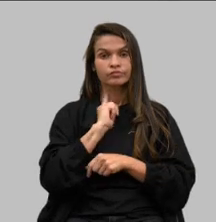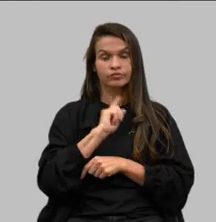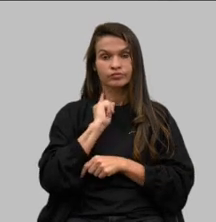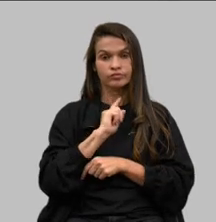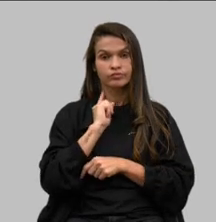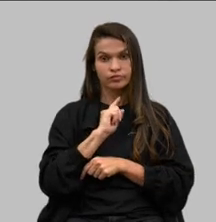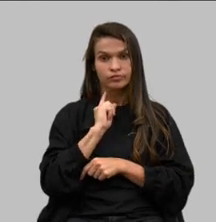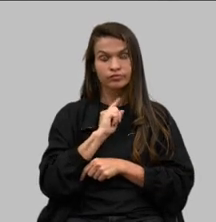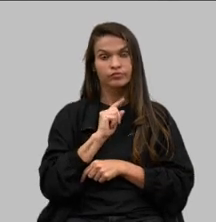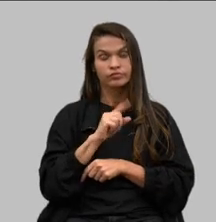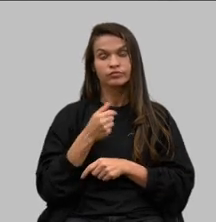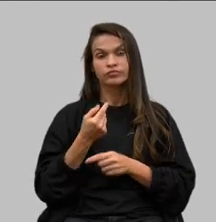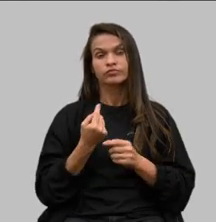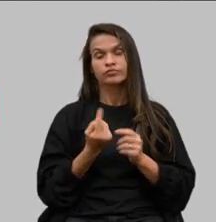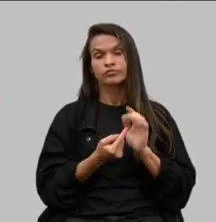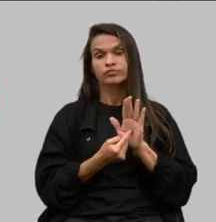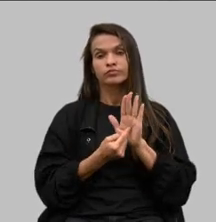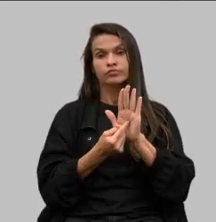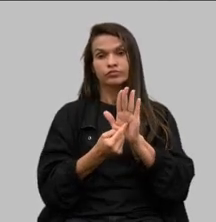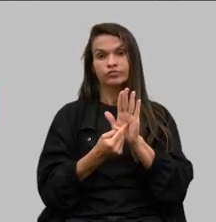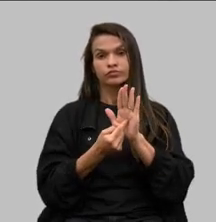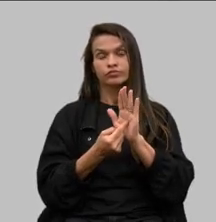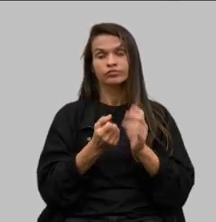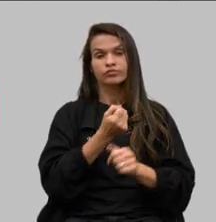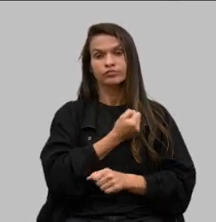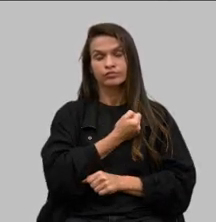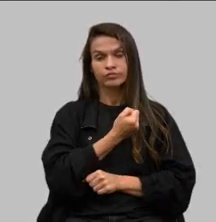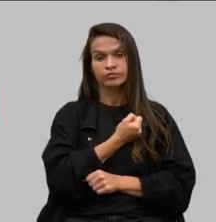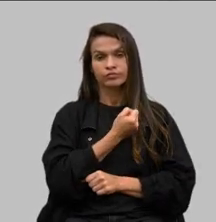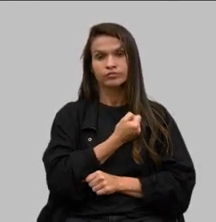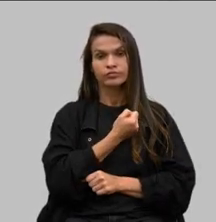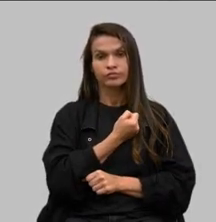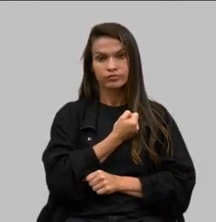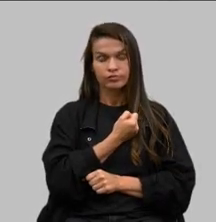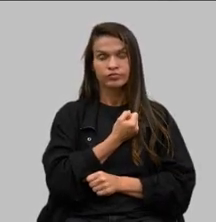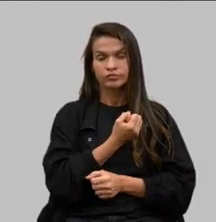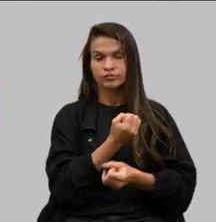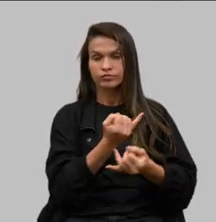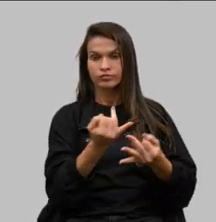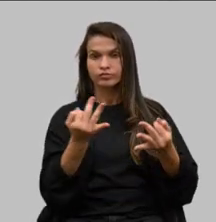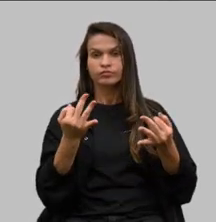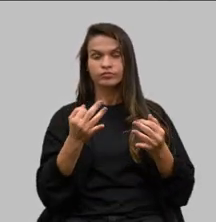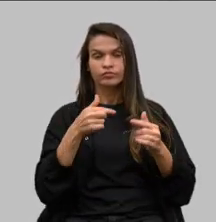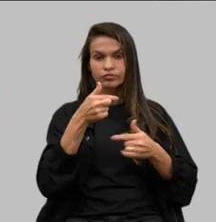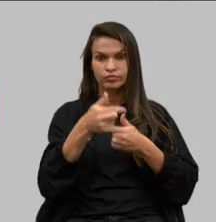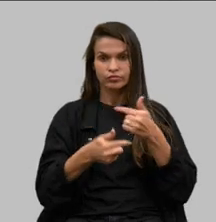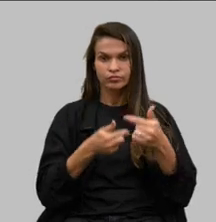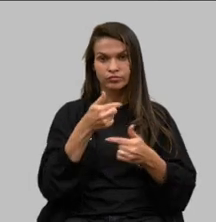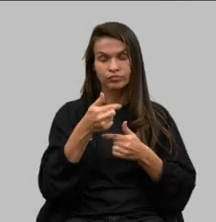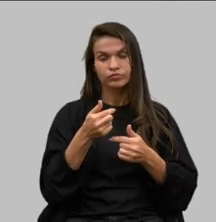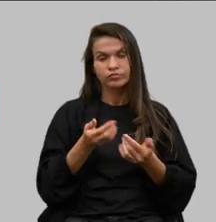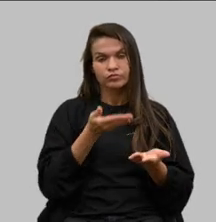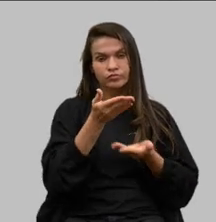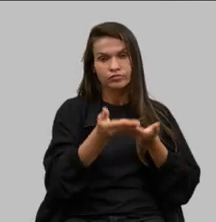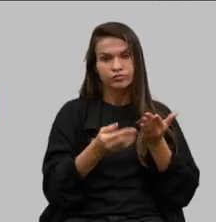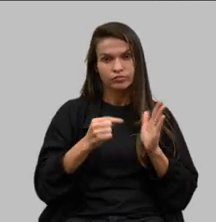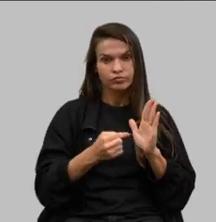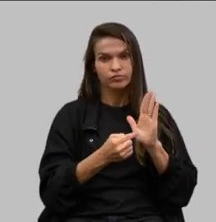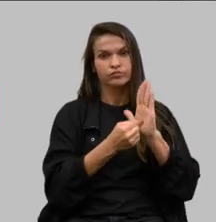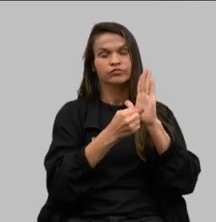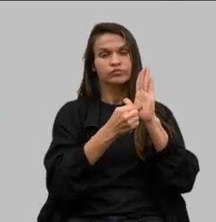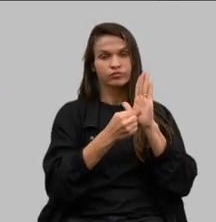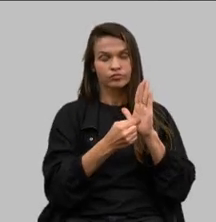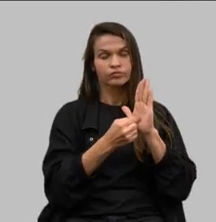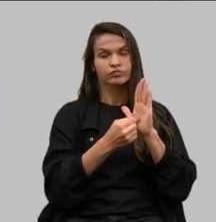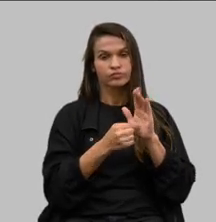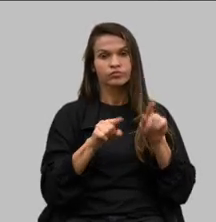Gerais e ali a gente apresenta né os números eh das diversas ações seja o atendimento a denúncias e requisições